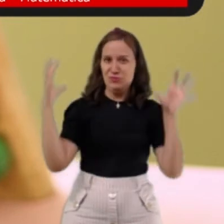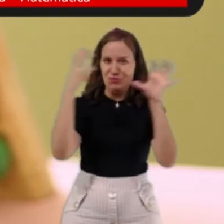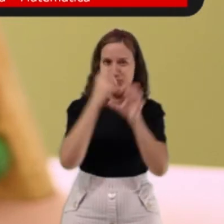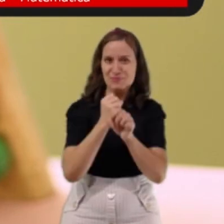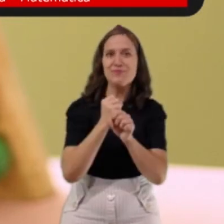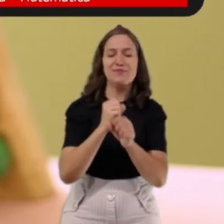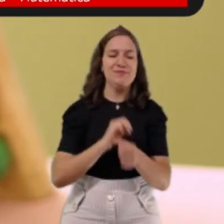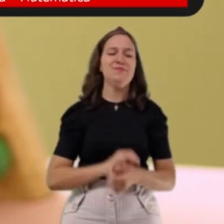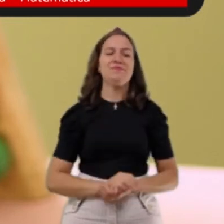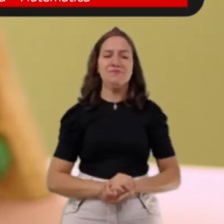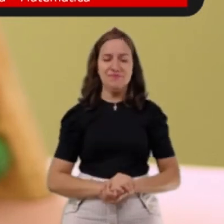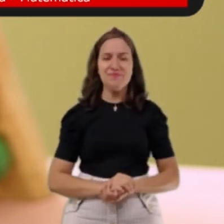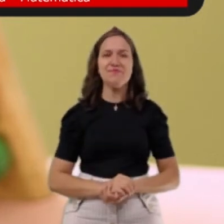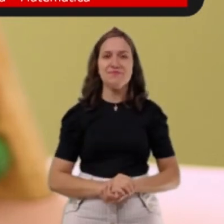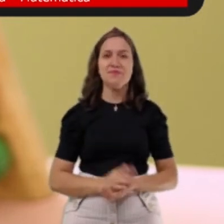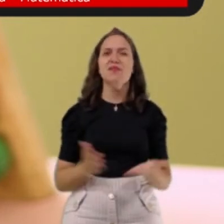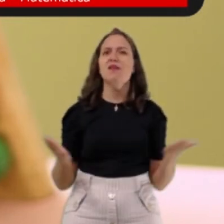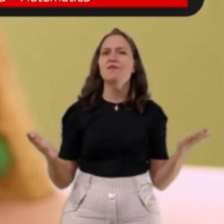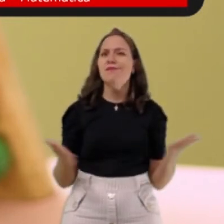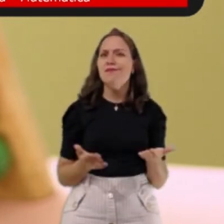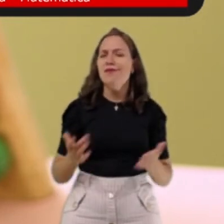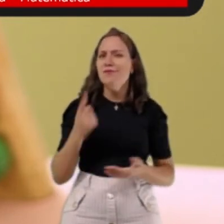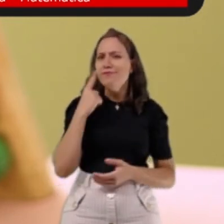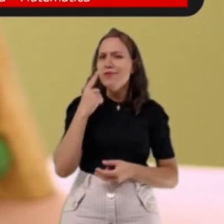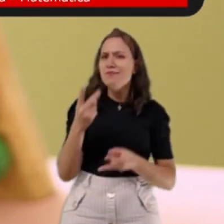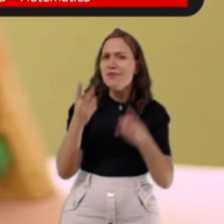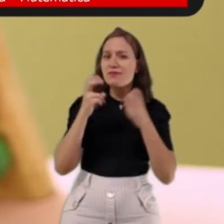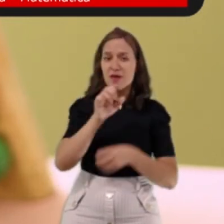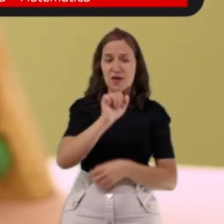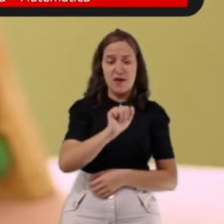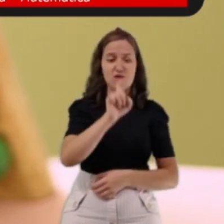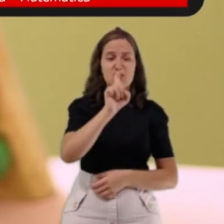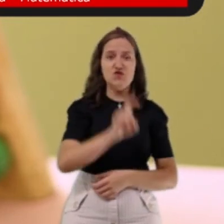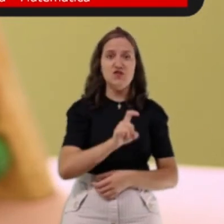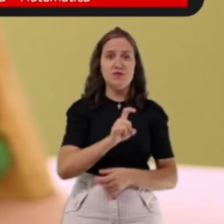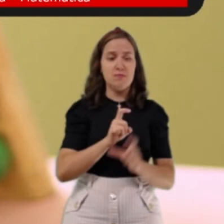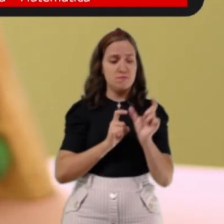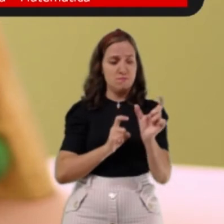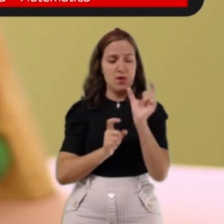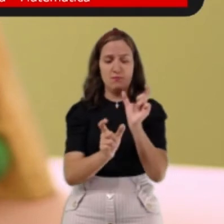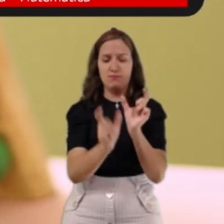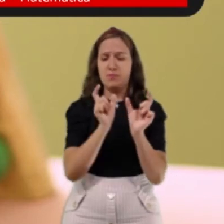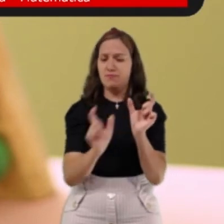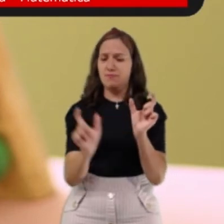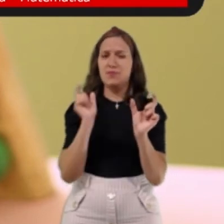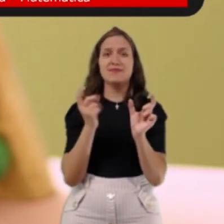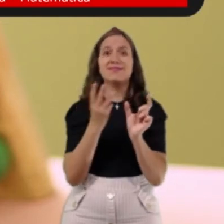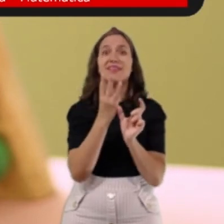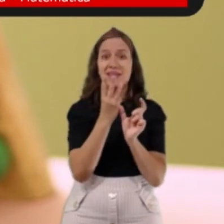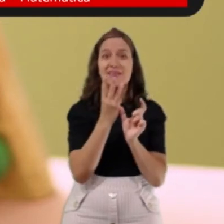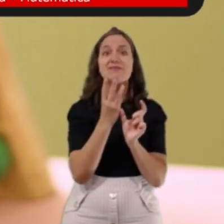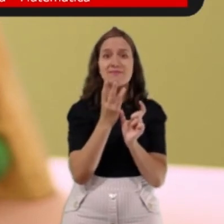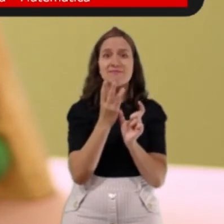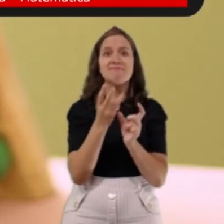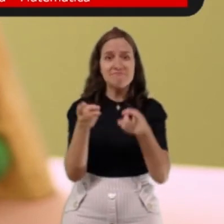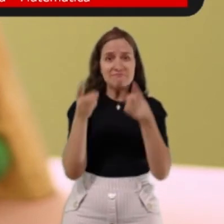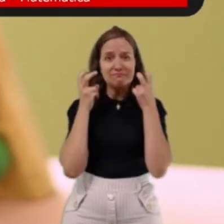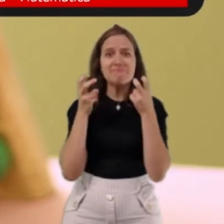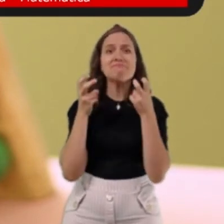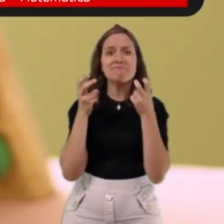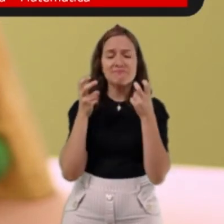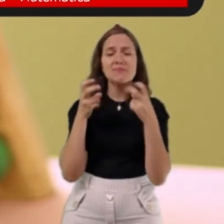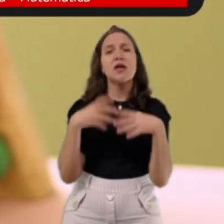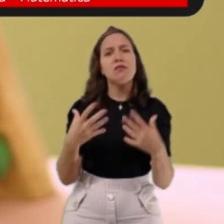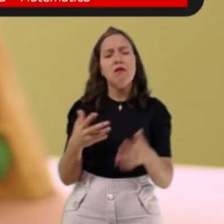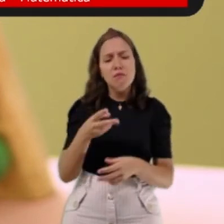vocês que eu tenho a x 3 vezes repetindo sempre observarão isso então essas